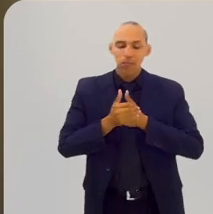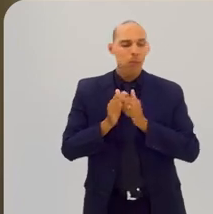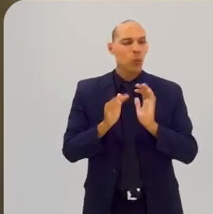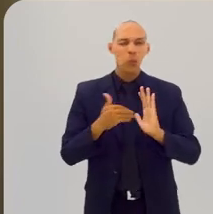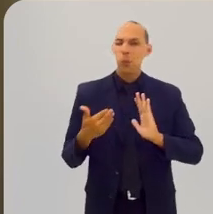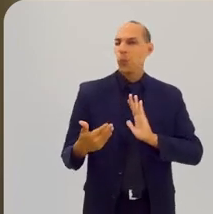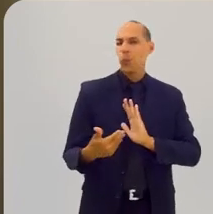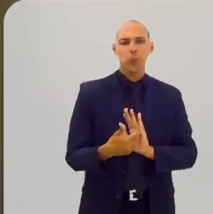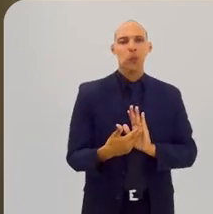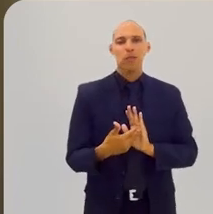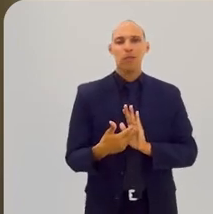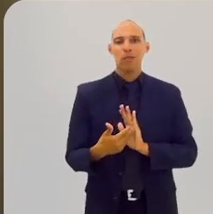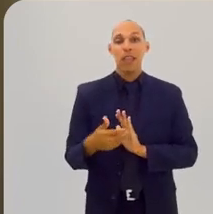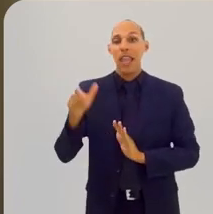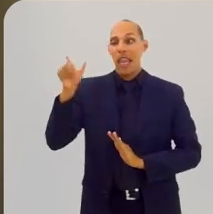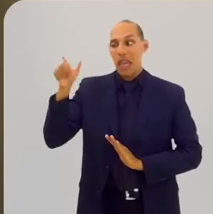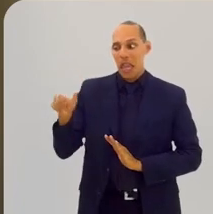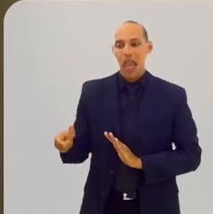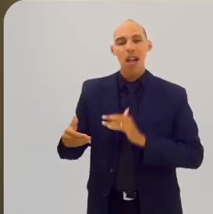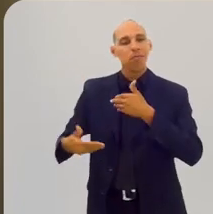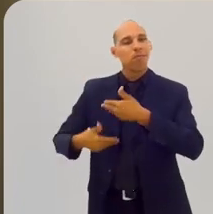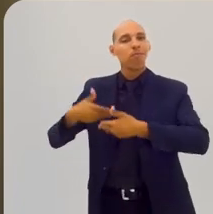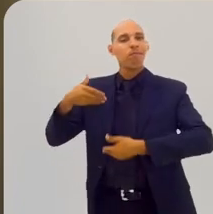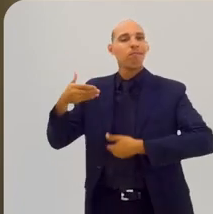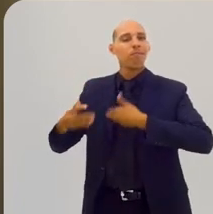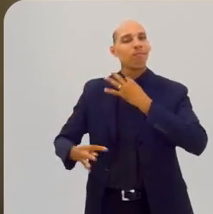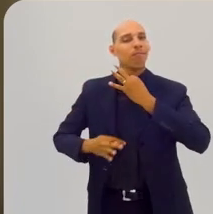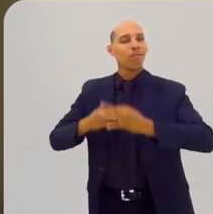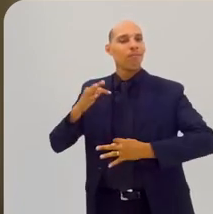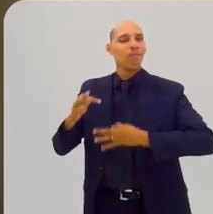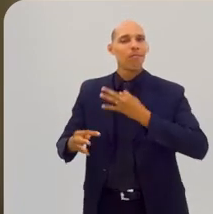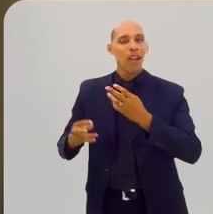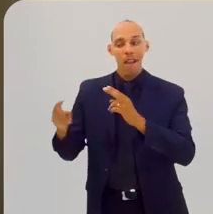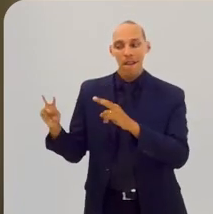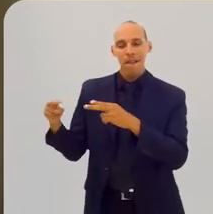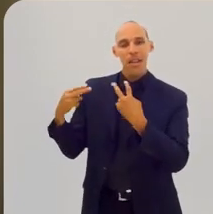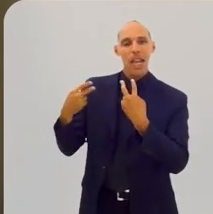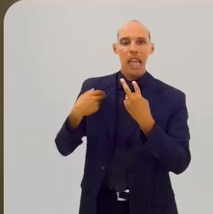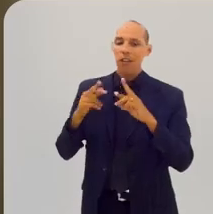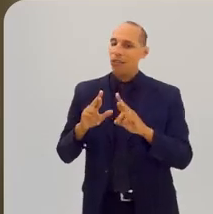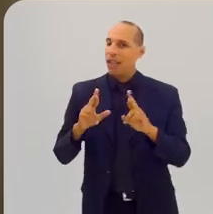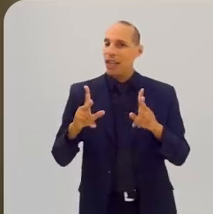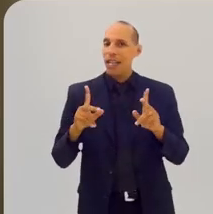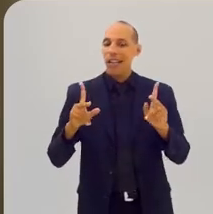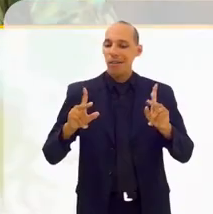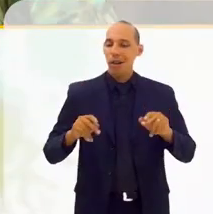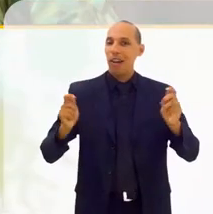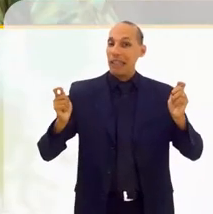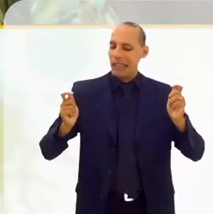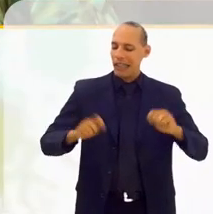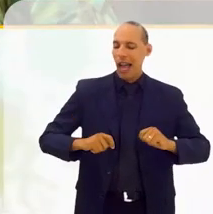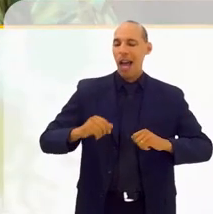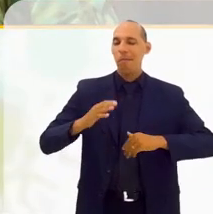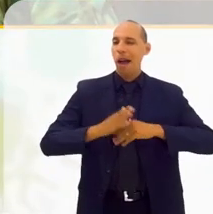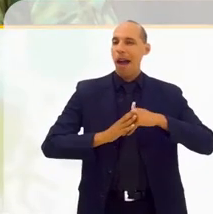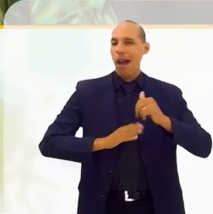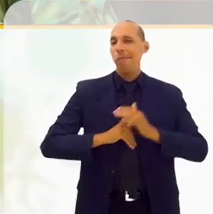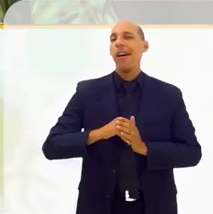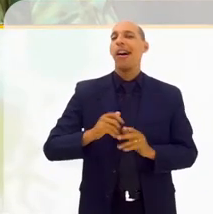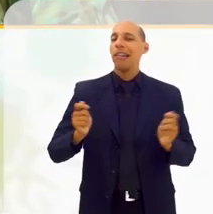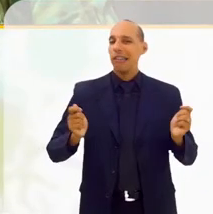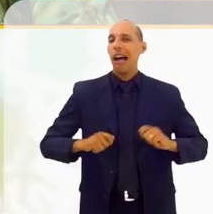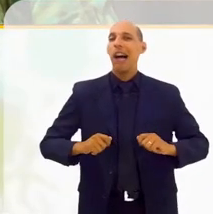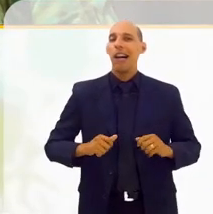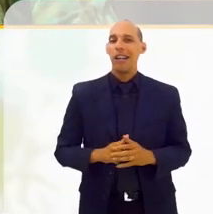me tratava até demais assim ele via nas minhas diferenças potenciais assim eu acho